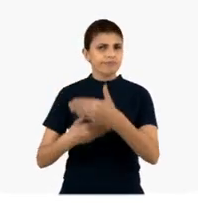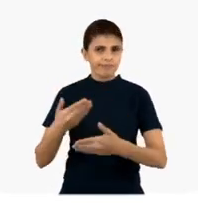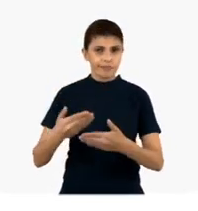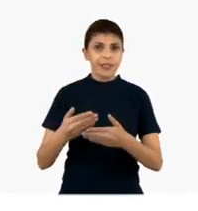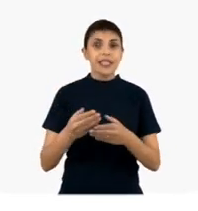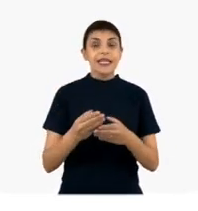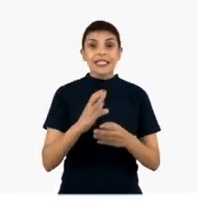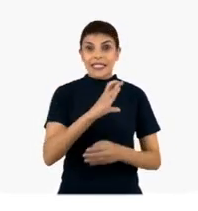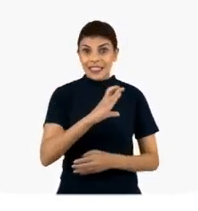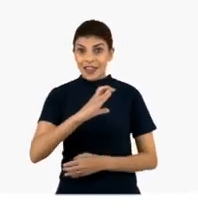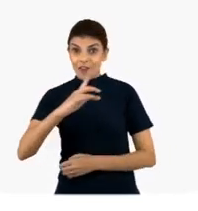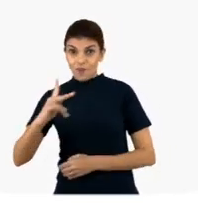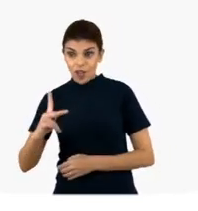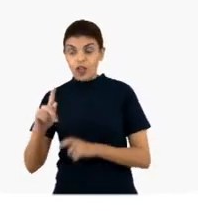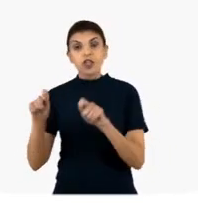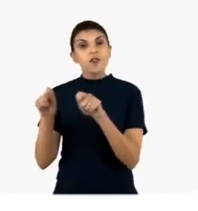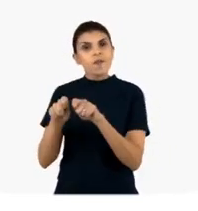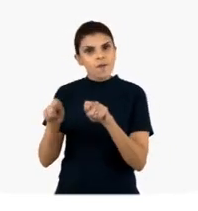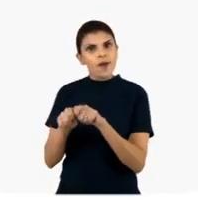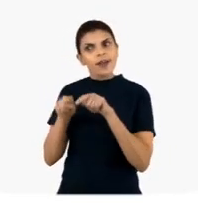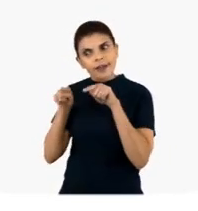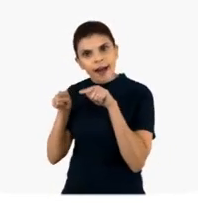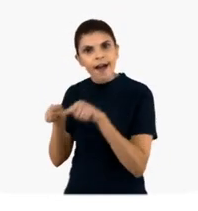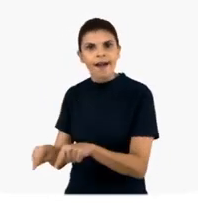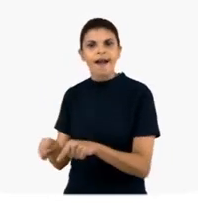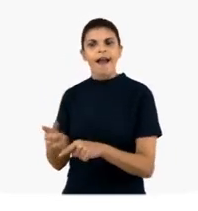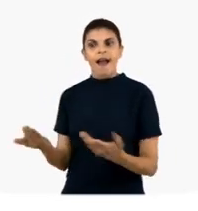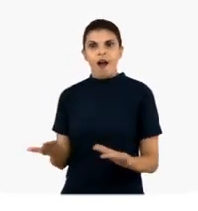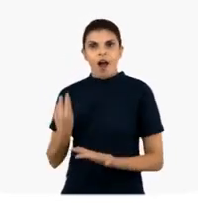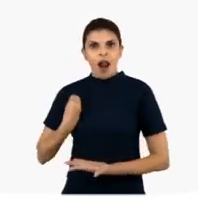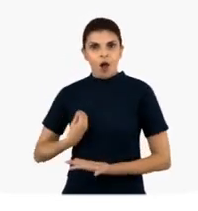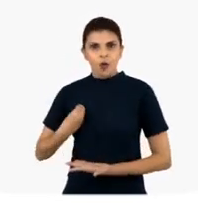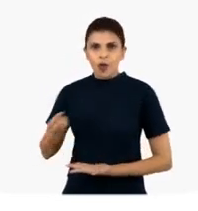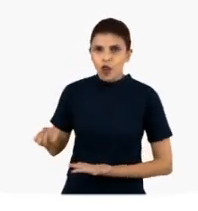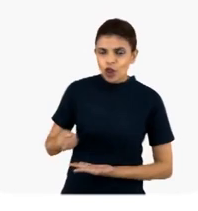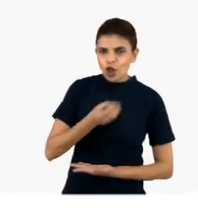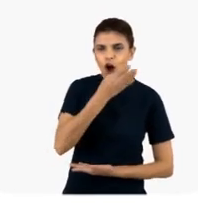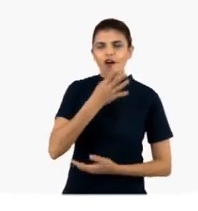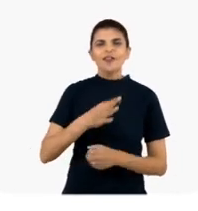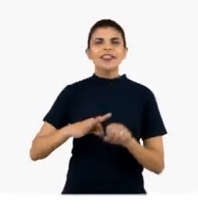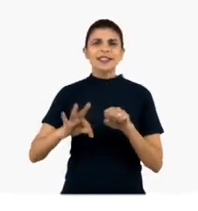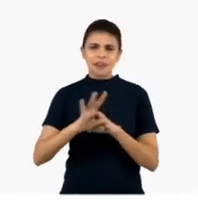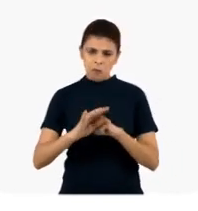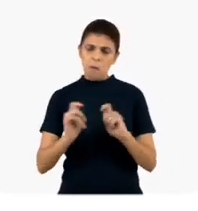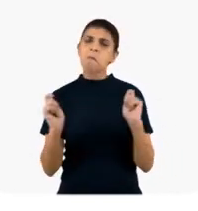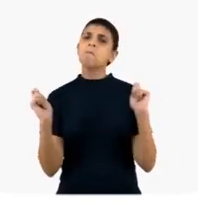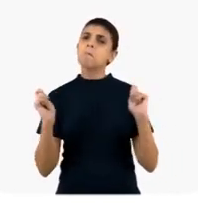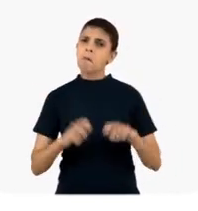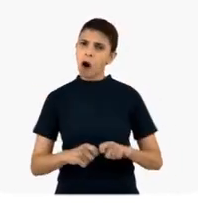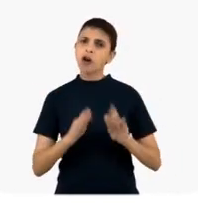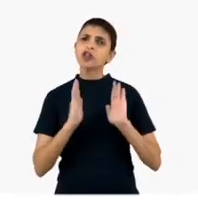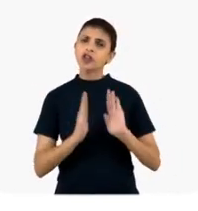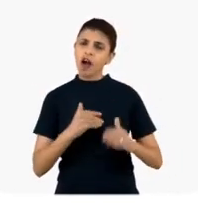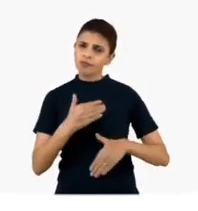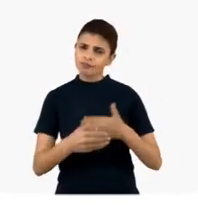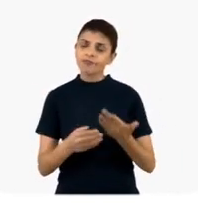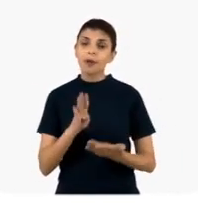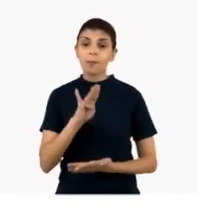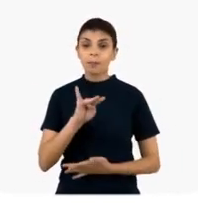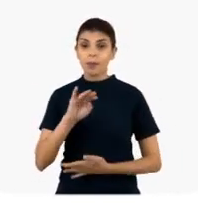de produção da cerveja foi considerado aí. Atualmente, as novas técnicas permitem já